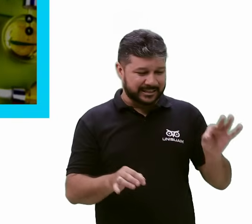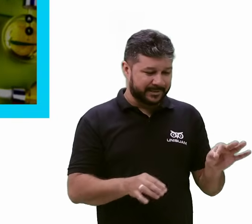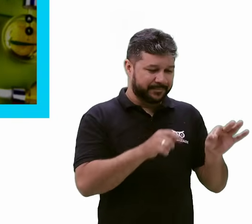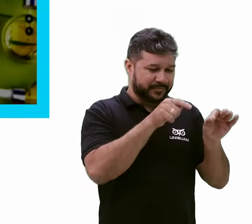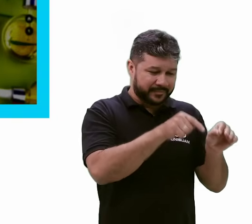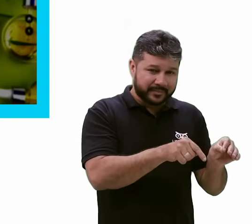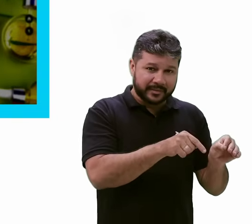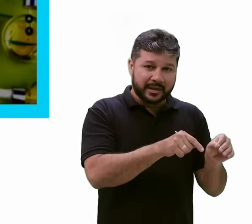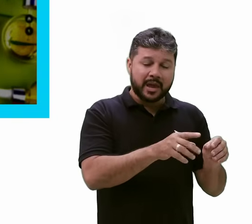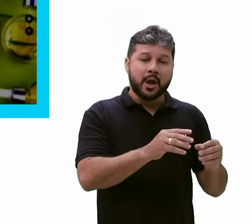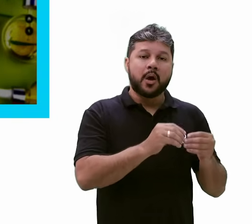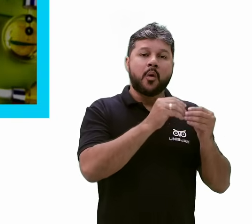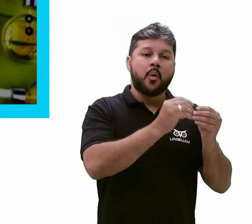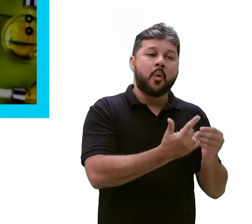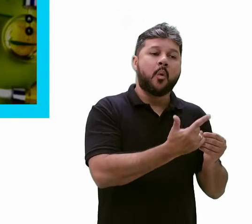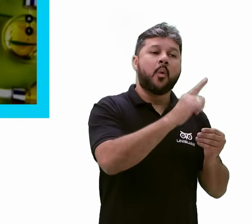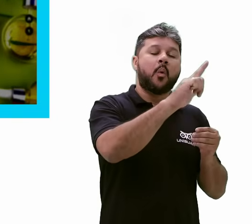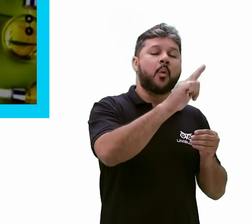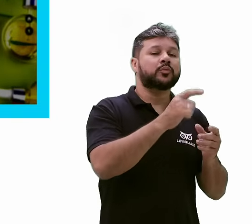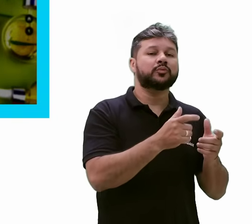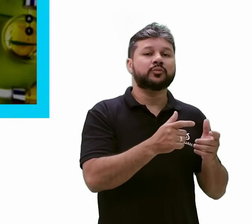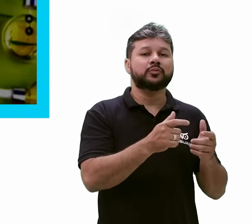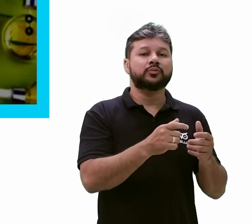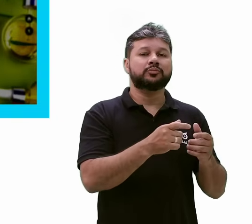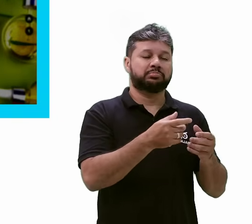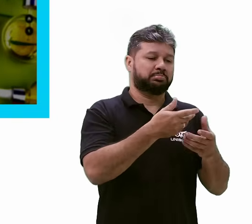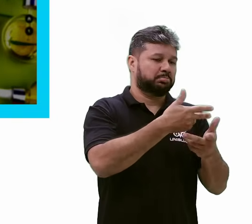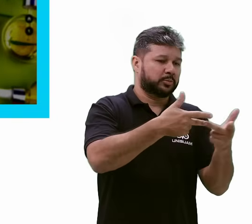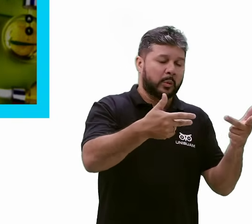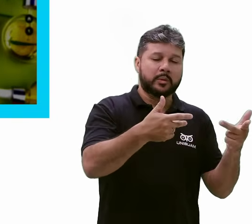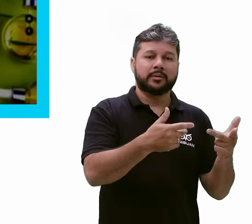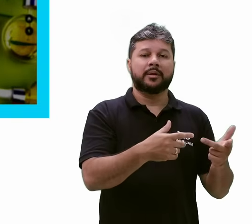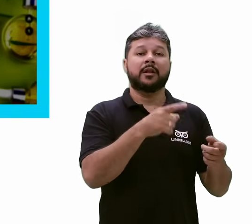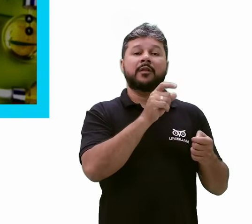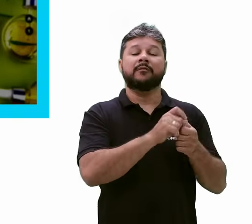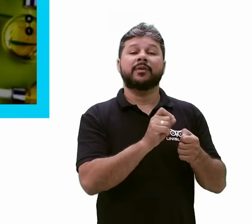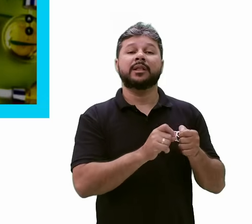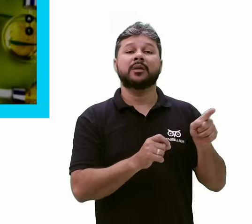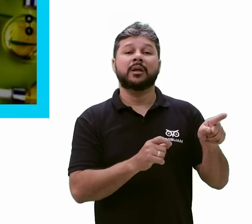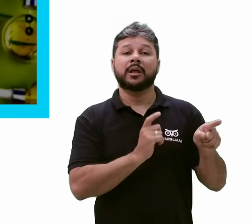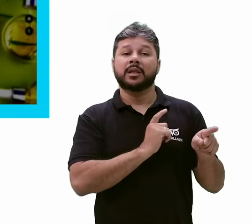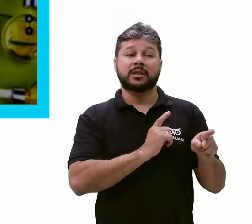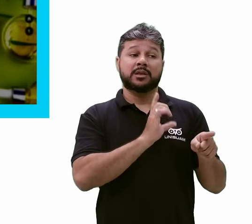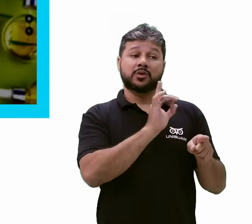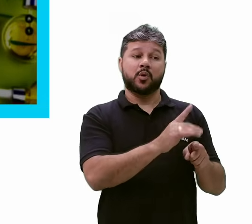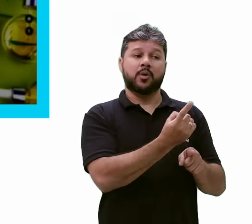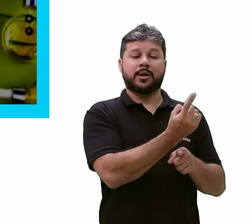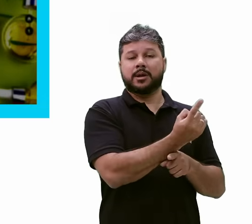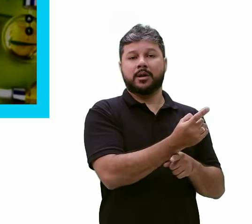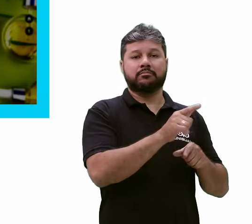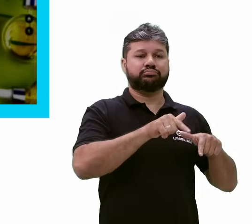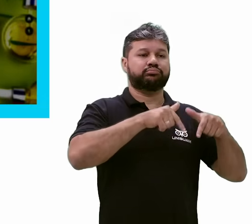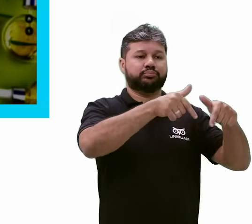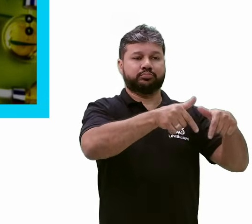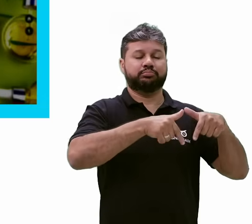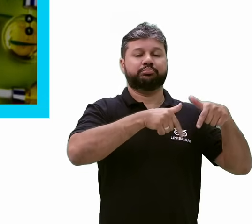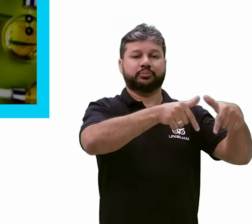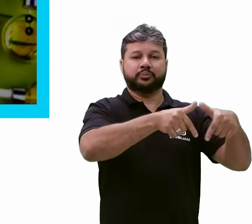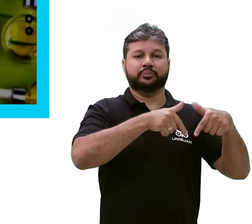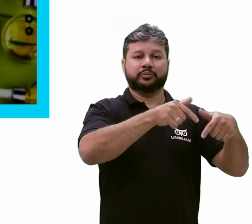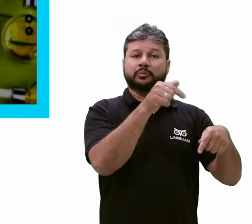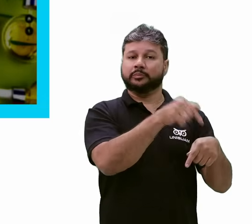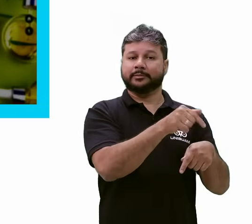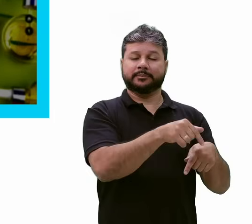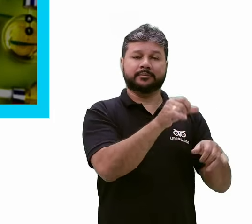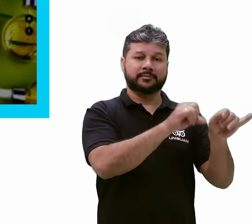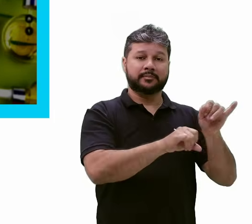isolada do fitoterápico e colocada em outro veículo, onde você só vai ter aquela substância ali agindo.